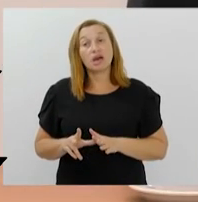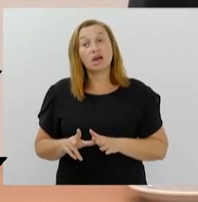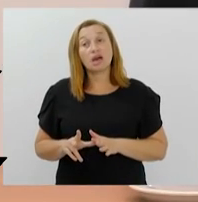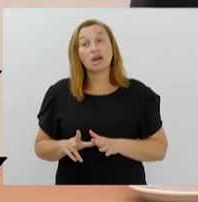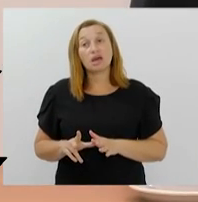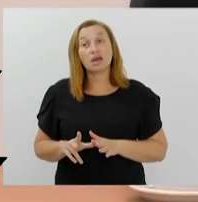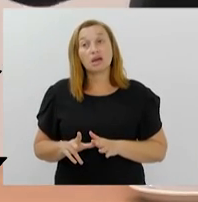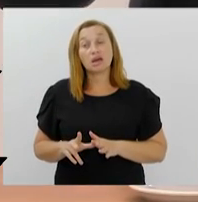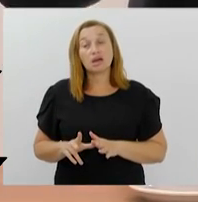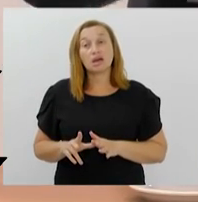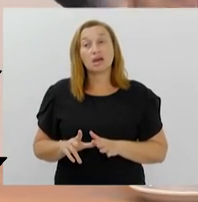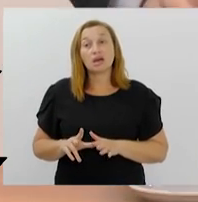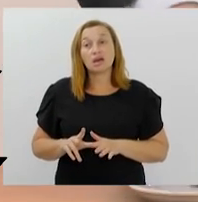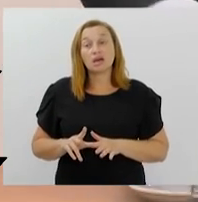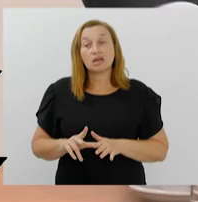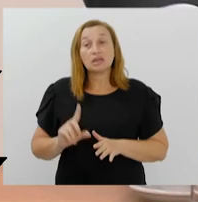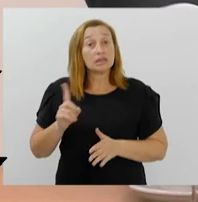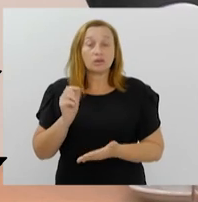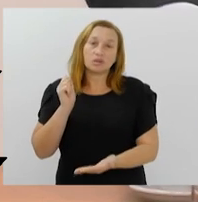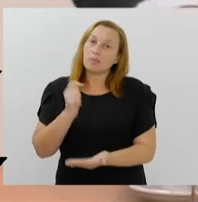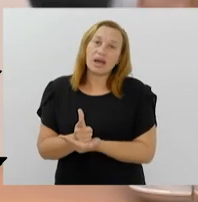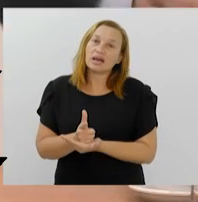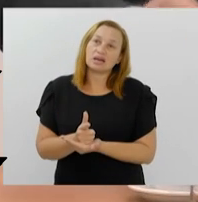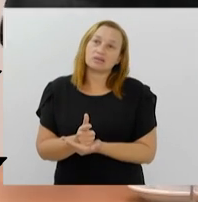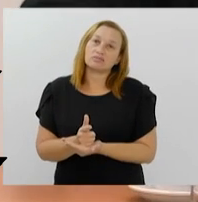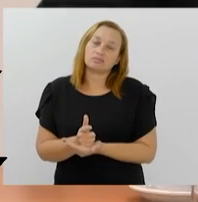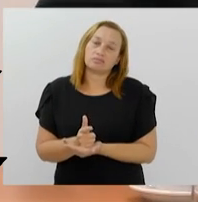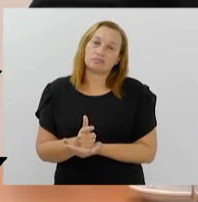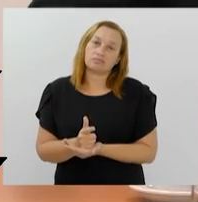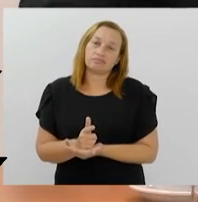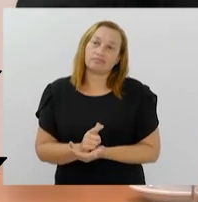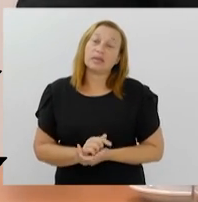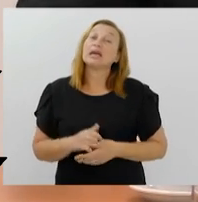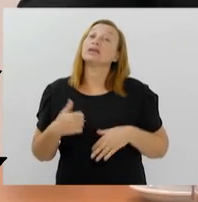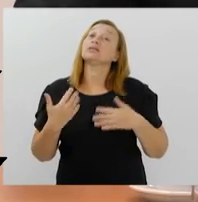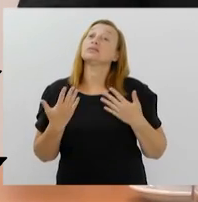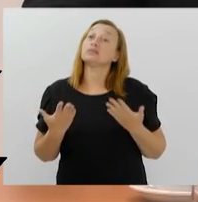que eles estão fazendo além de cortar eles estão sendo caloteiros também